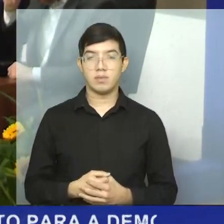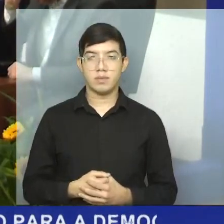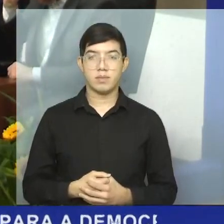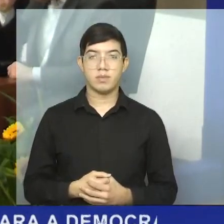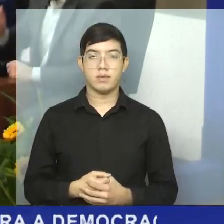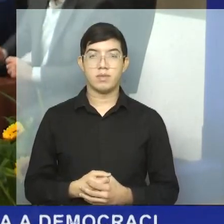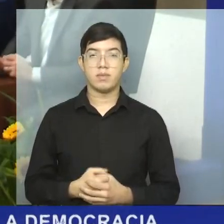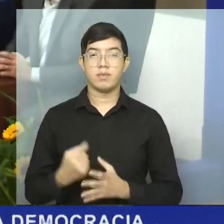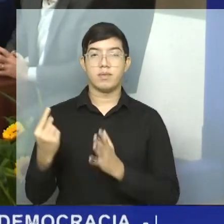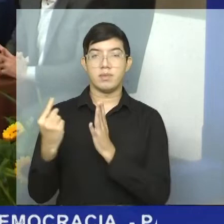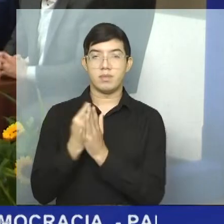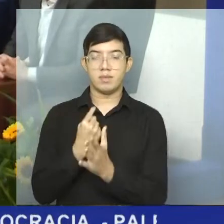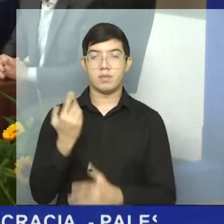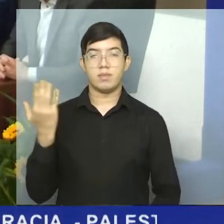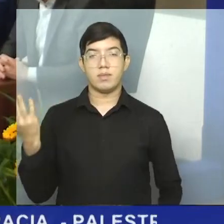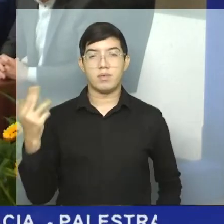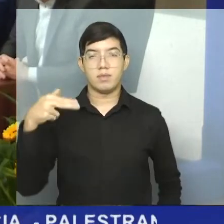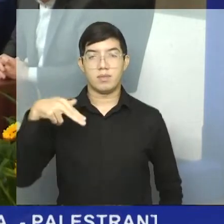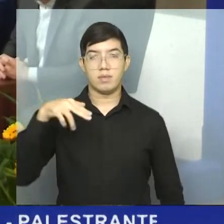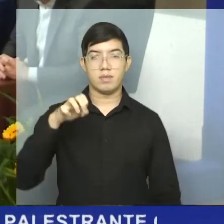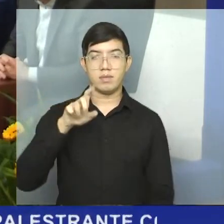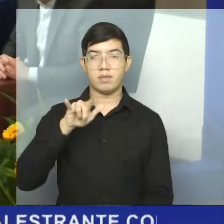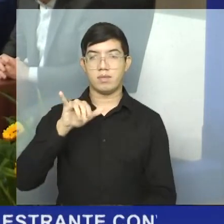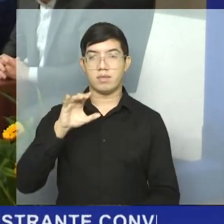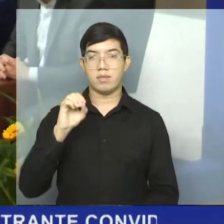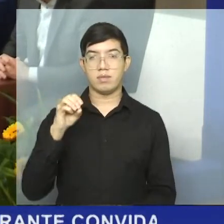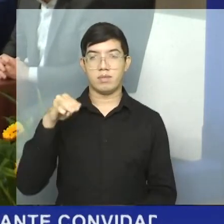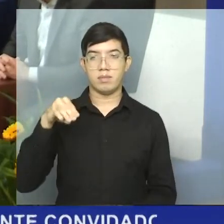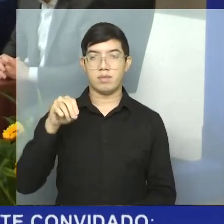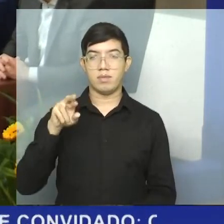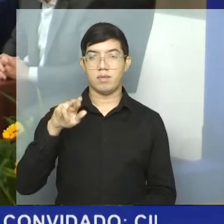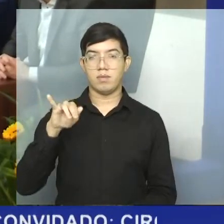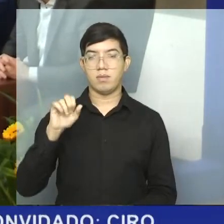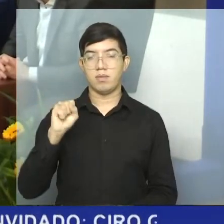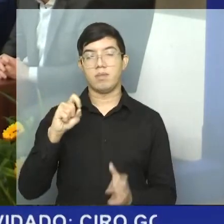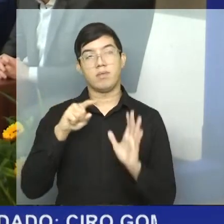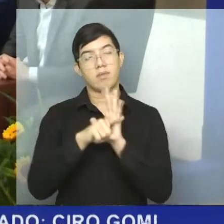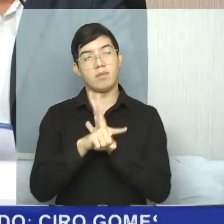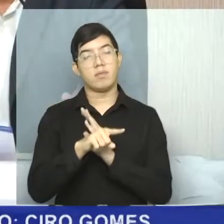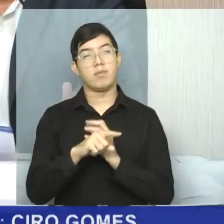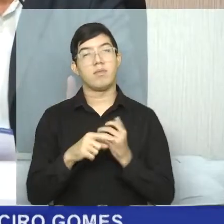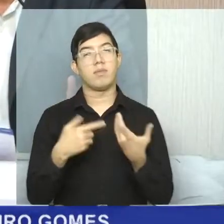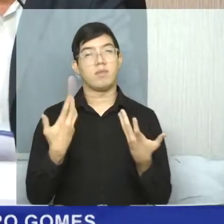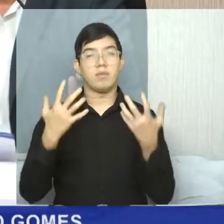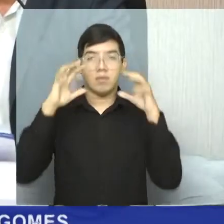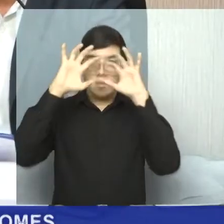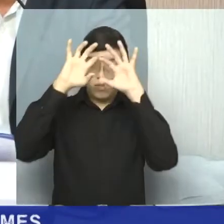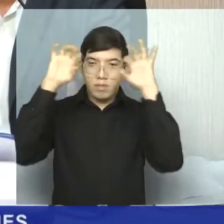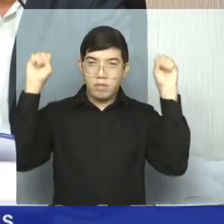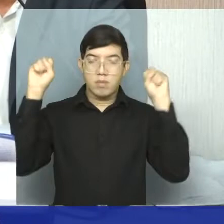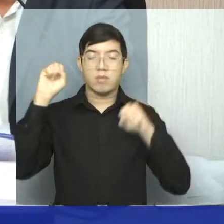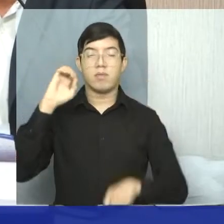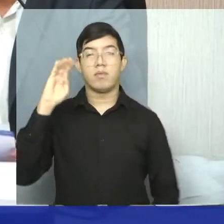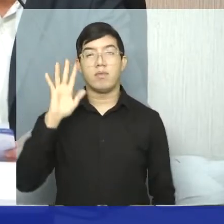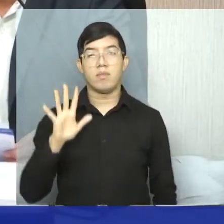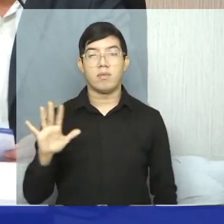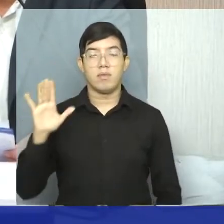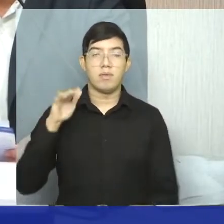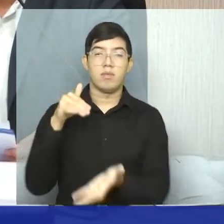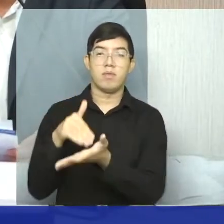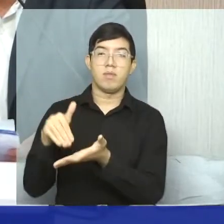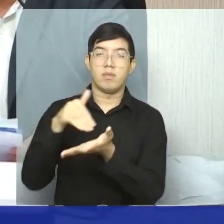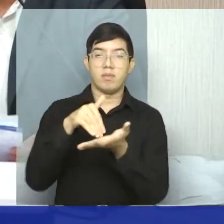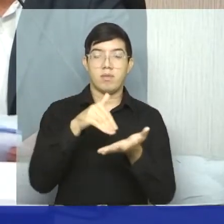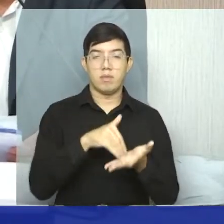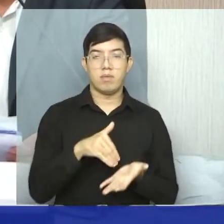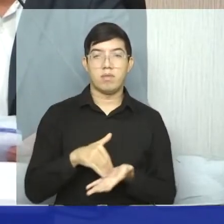do senhor Nélio Moraes. Amigo Ciro, o Conselho Nacional de Secretarias Municipais